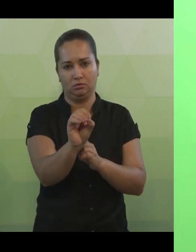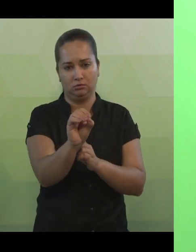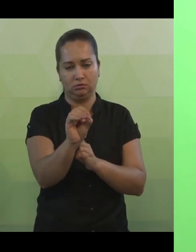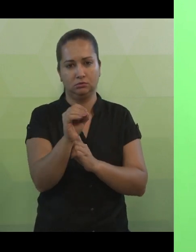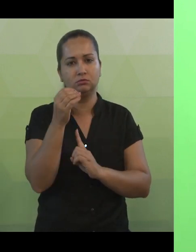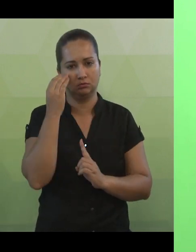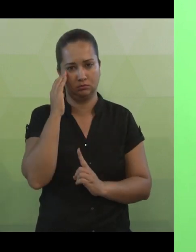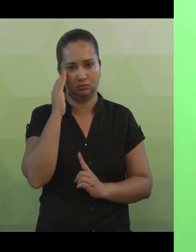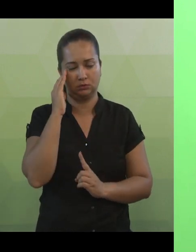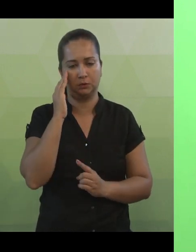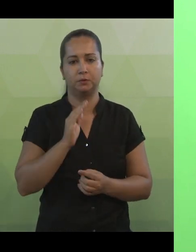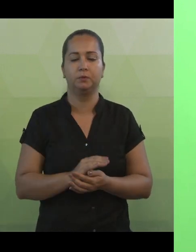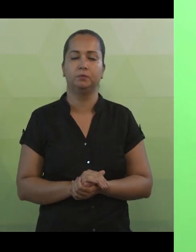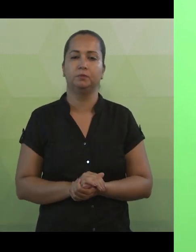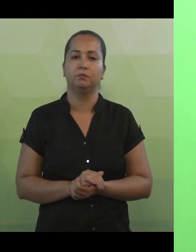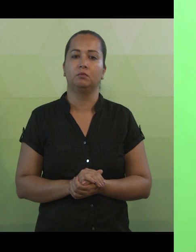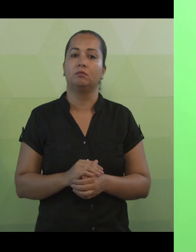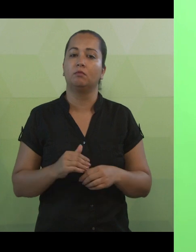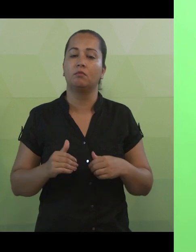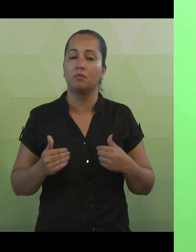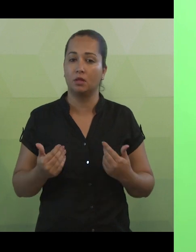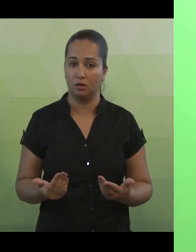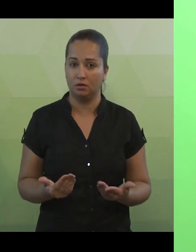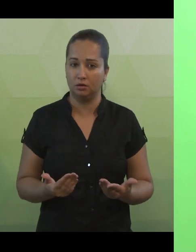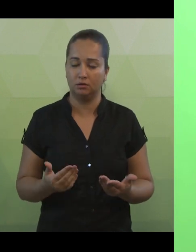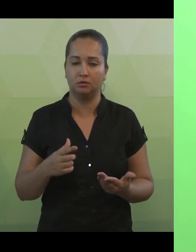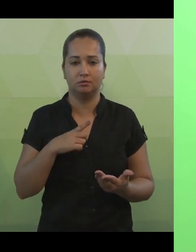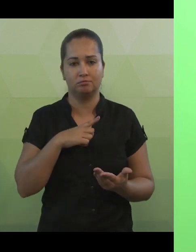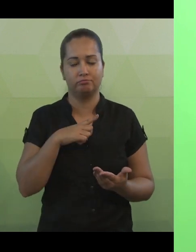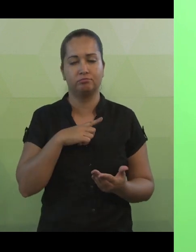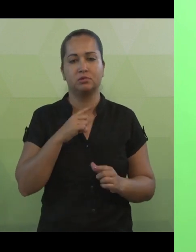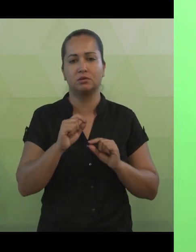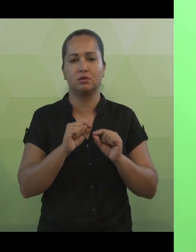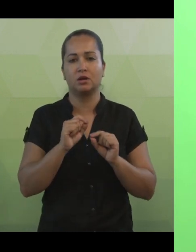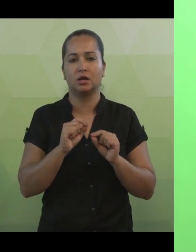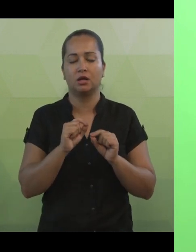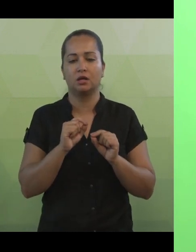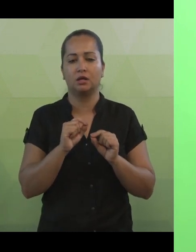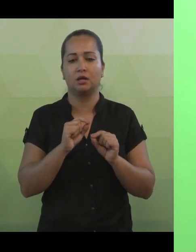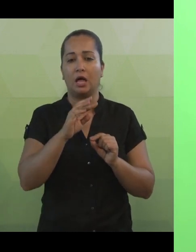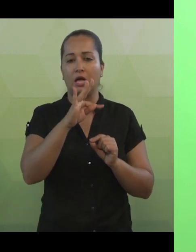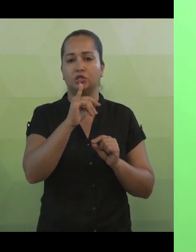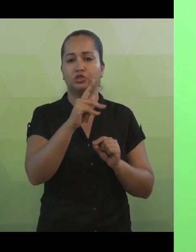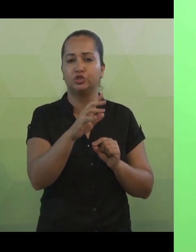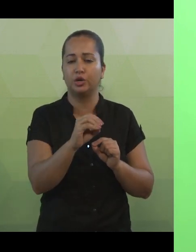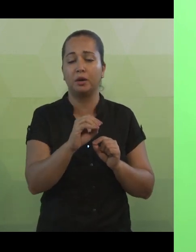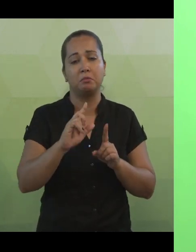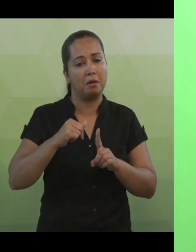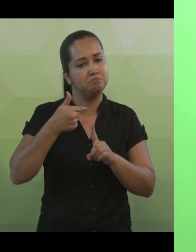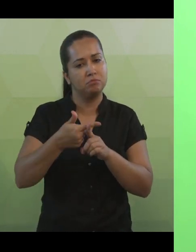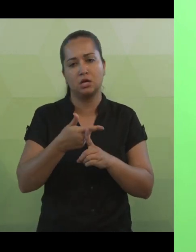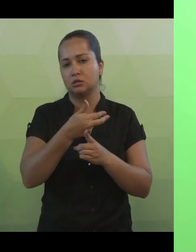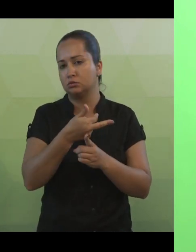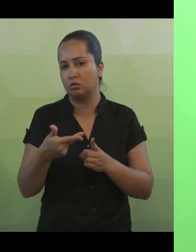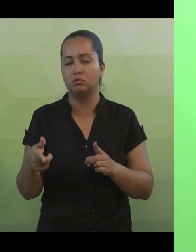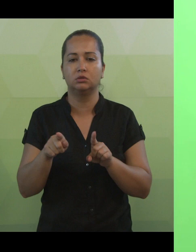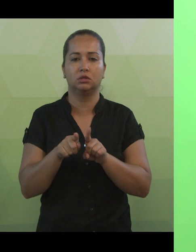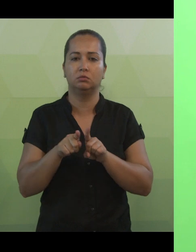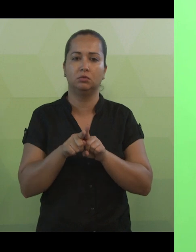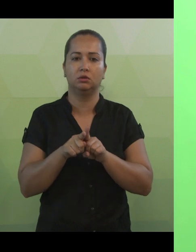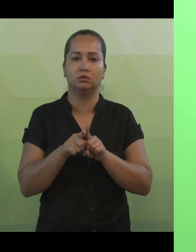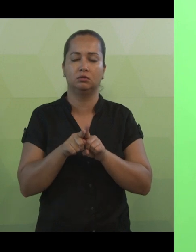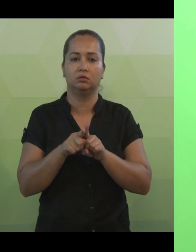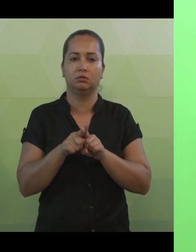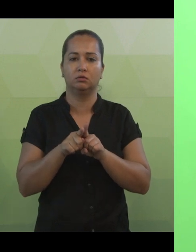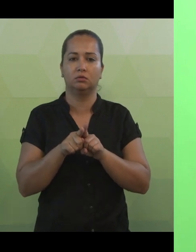uma restrição de domínio. Entretanto, a restrição de domínio ela vai além da definição do tipo. É possível também delimitar dentro